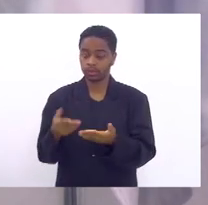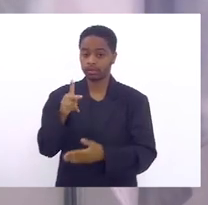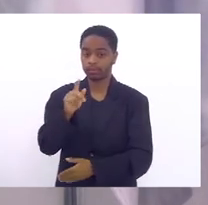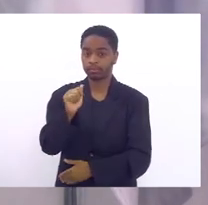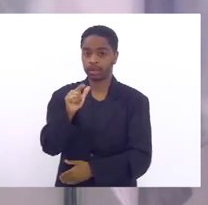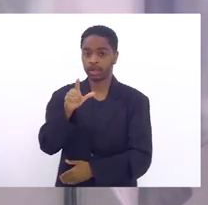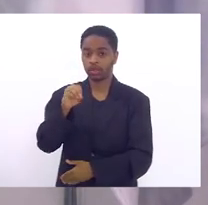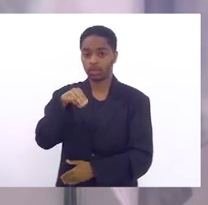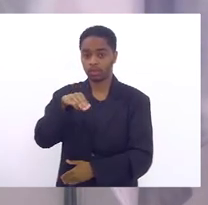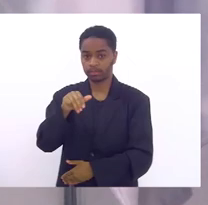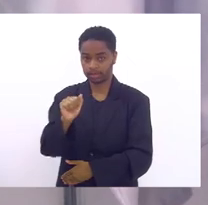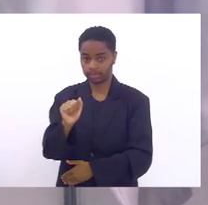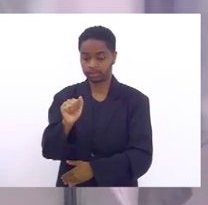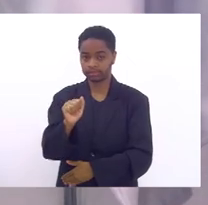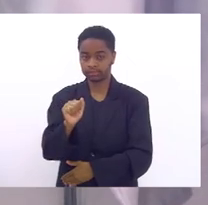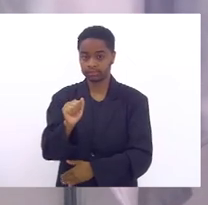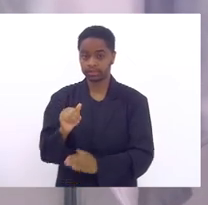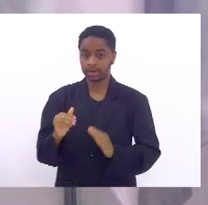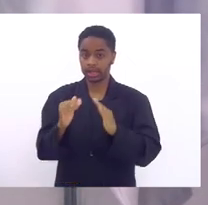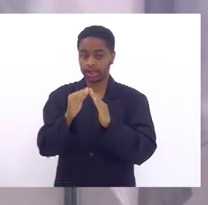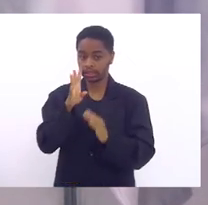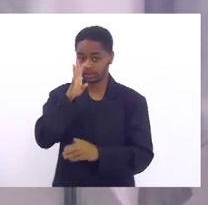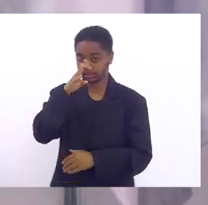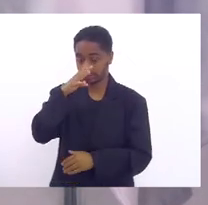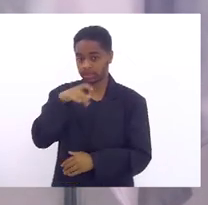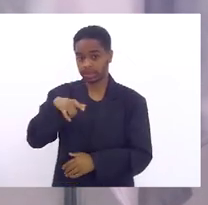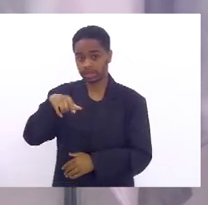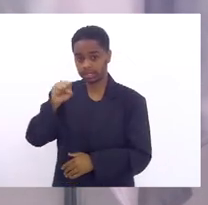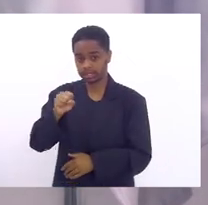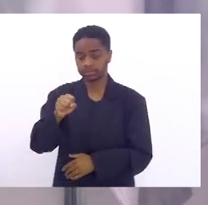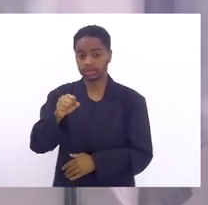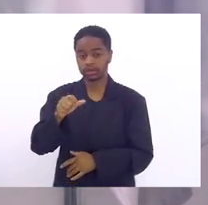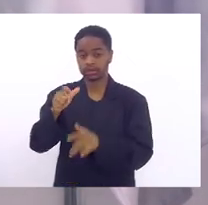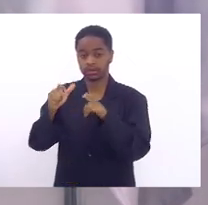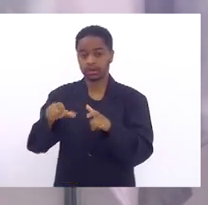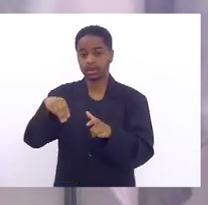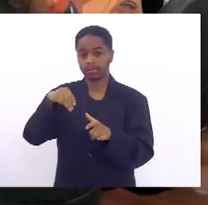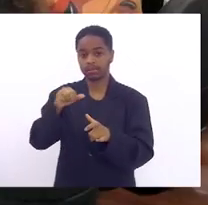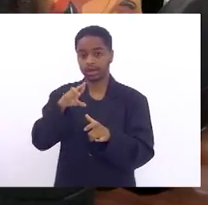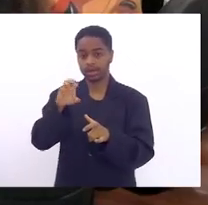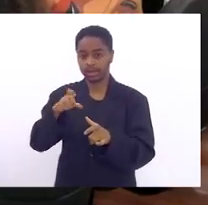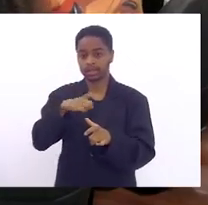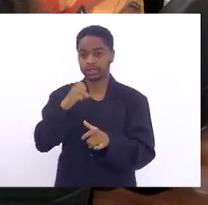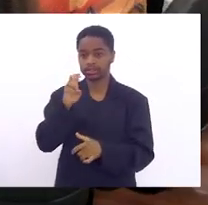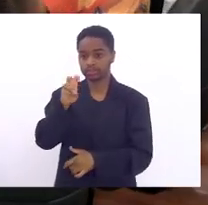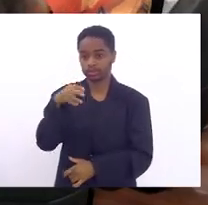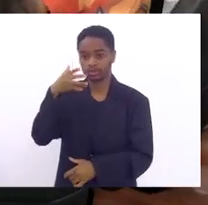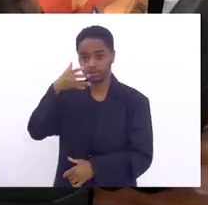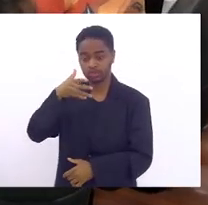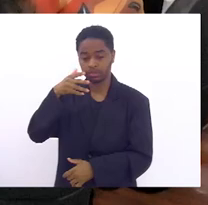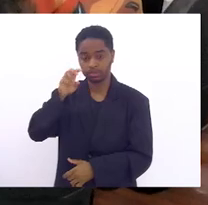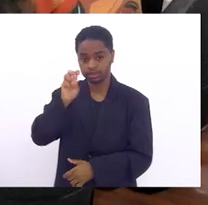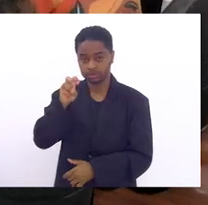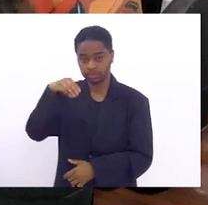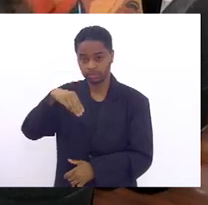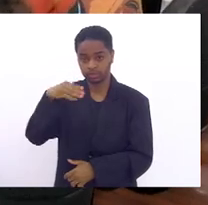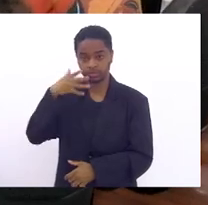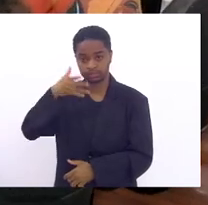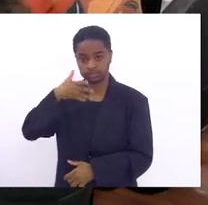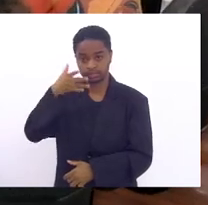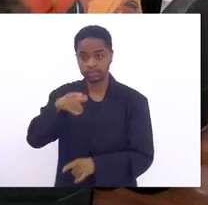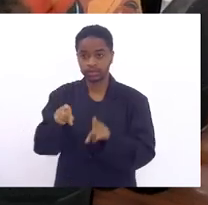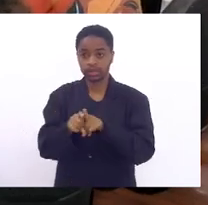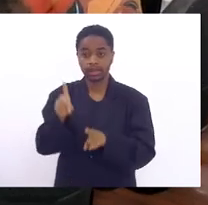Paloma Roberta da casa de resistência lésbica da Maré e a senhora tem 5 minutos lembrar de novo